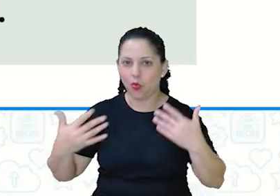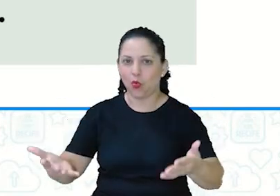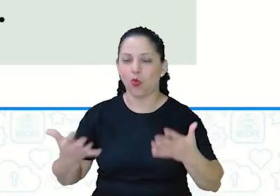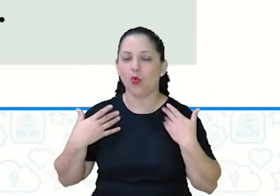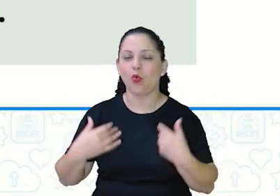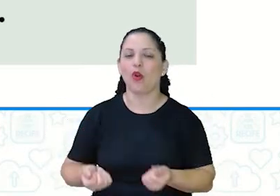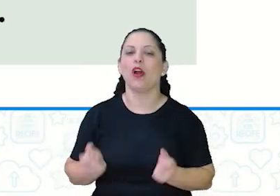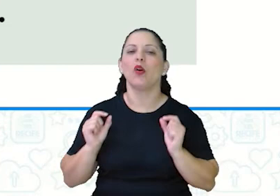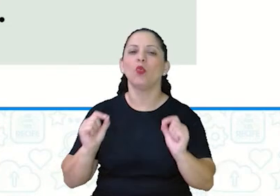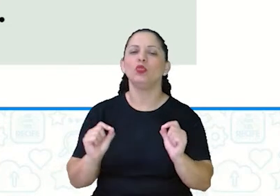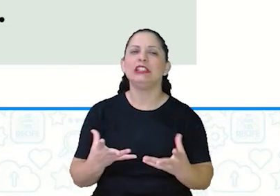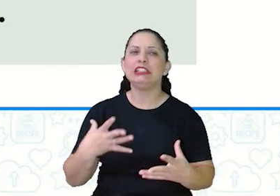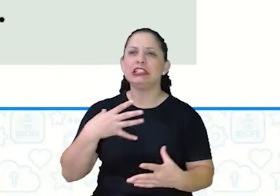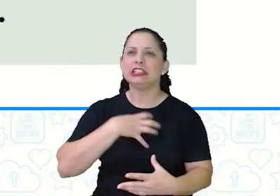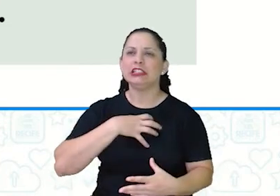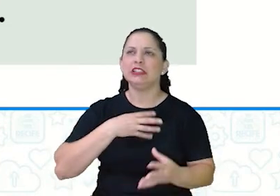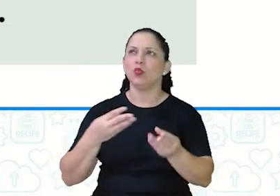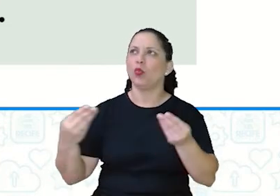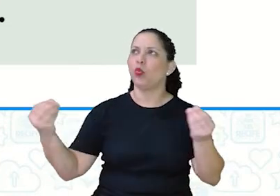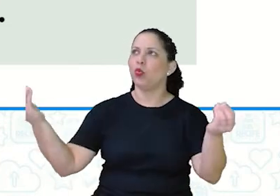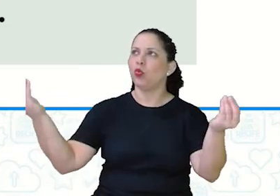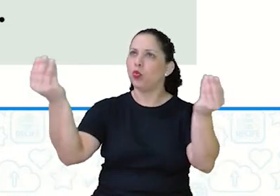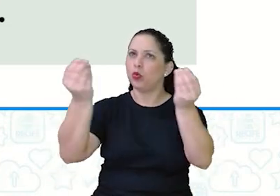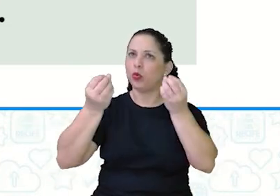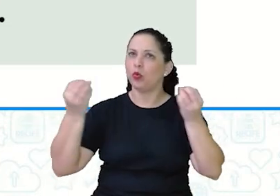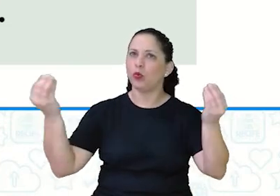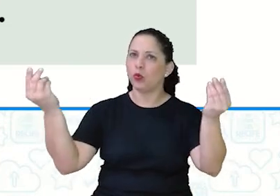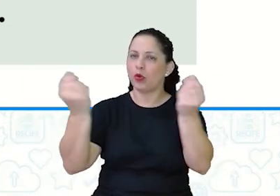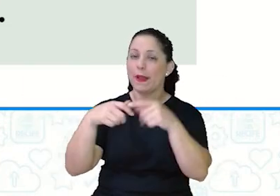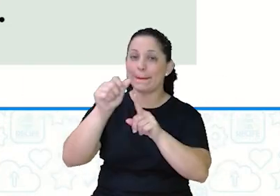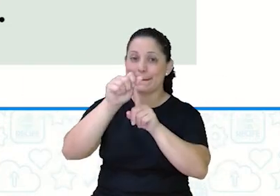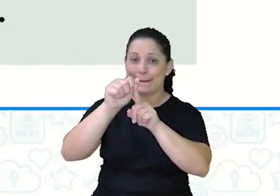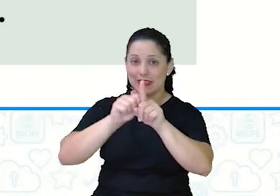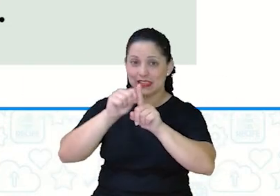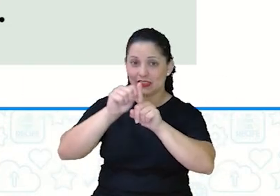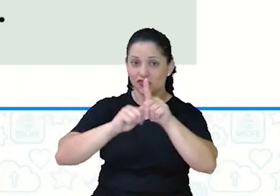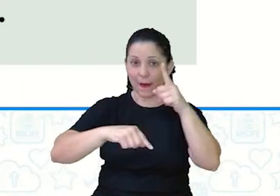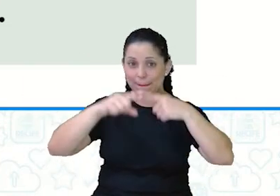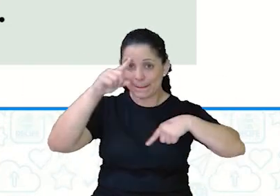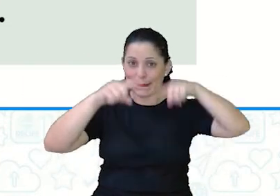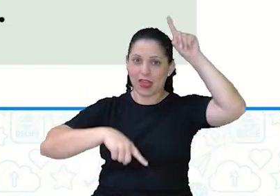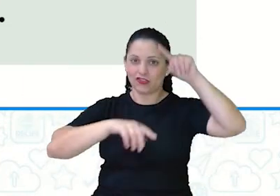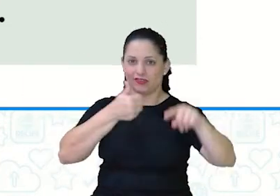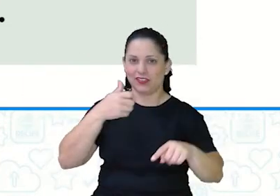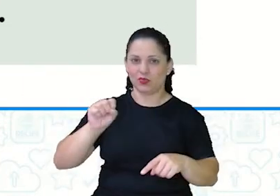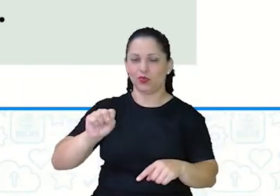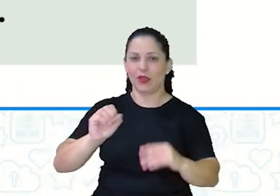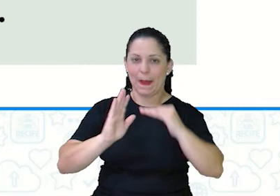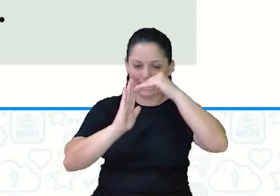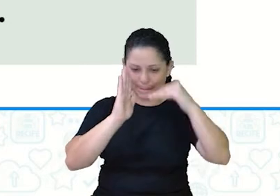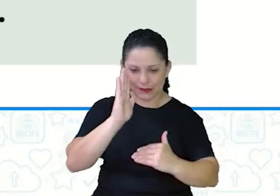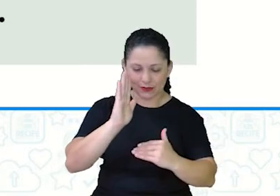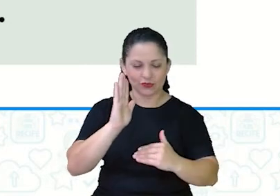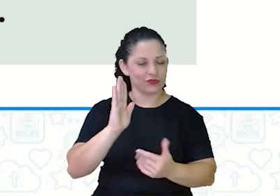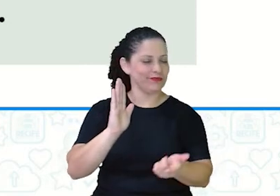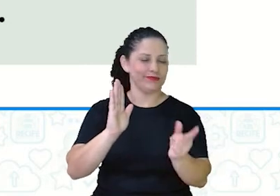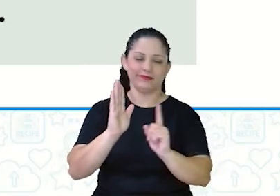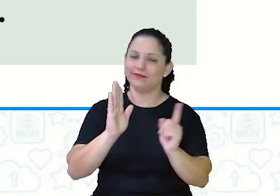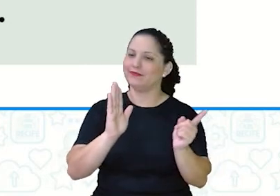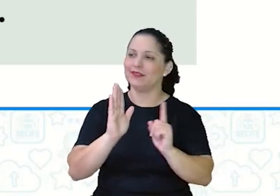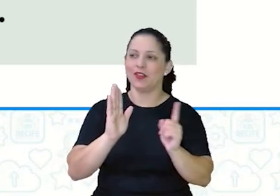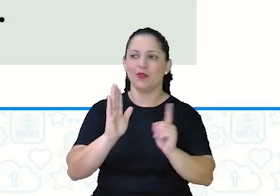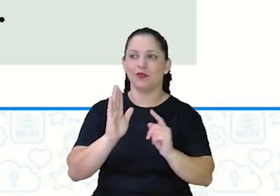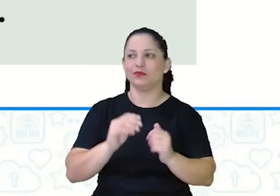em todos os meses do ano, que é superior a 18 graus. Então, a gente não fica abaixo disso. E